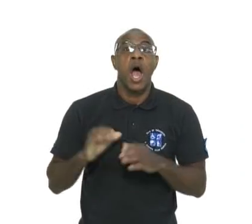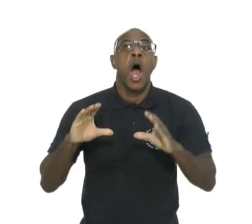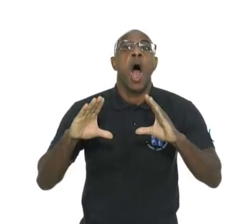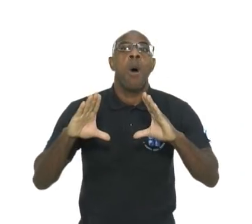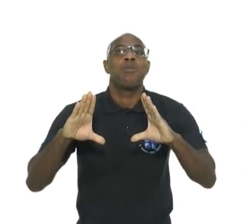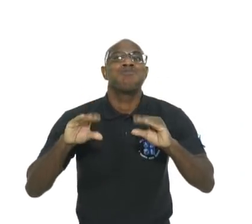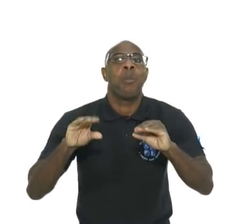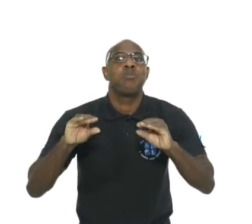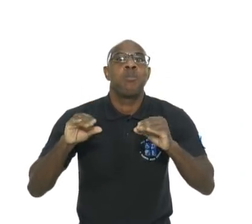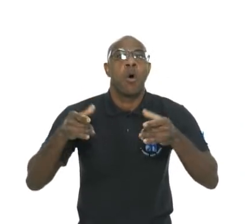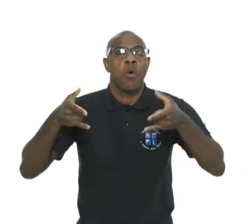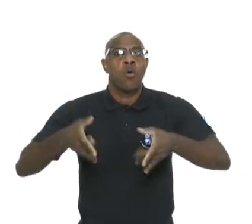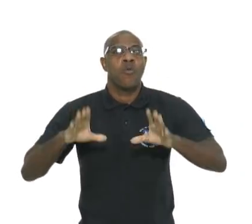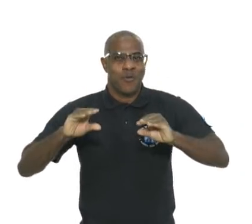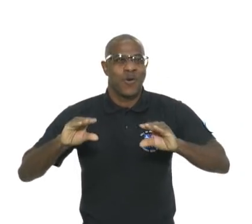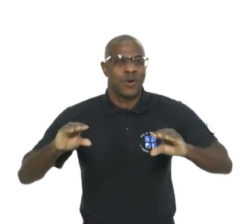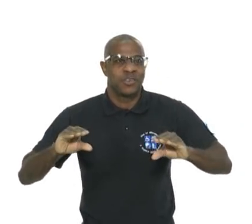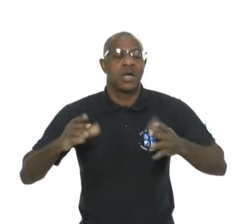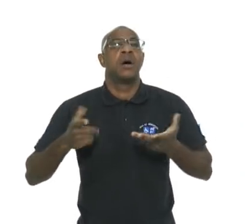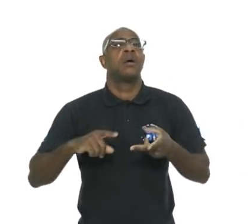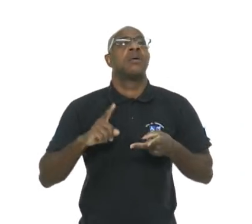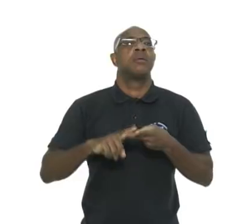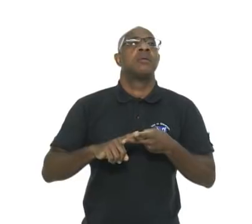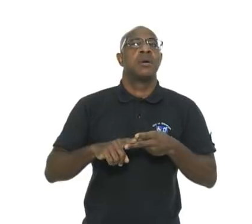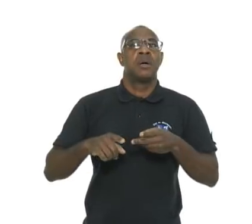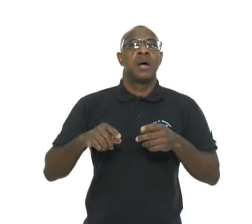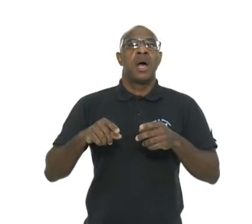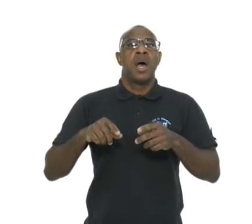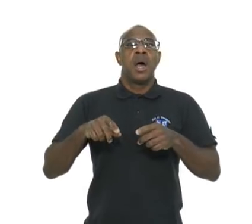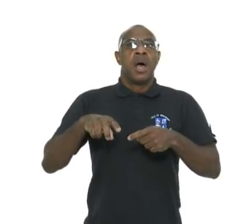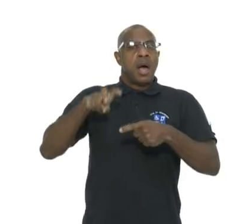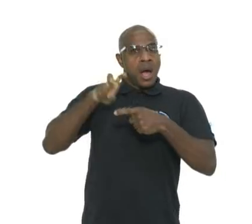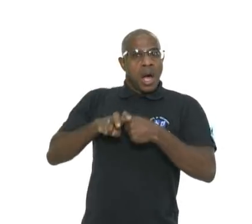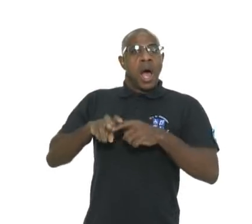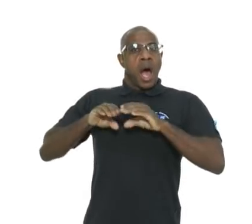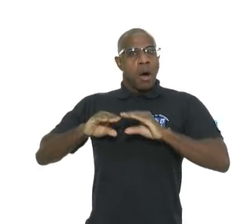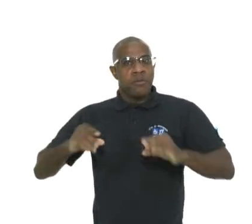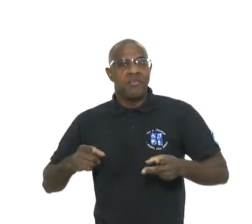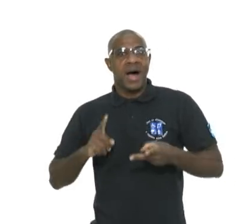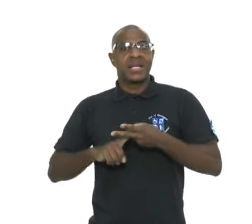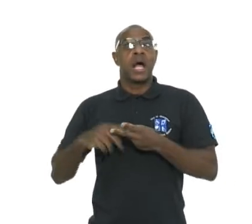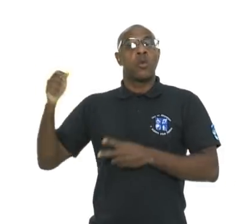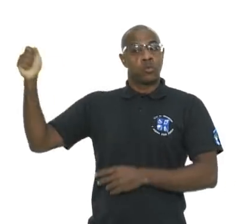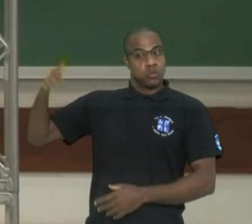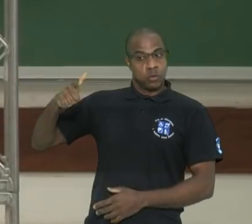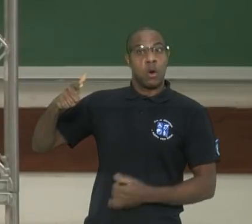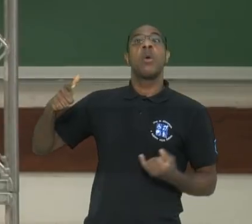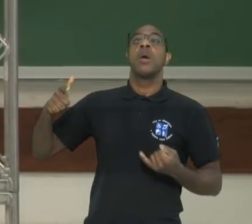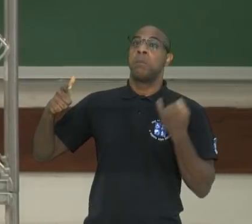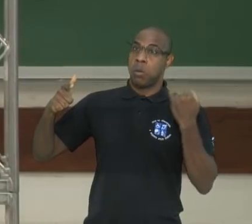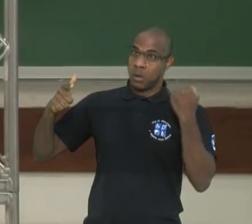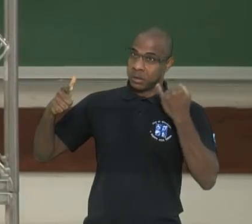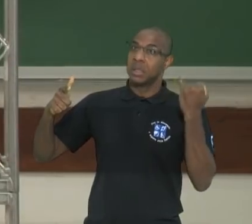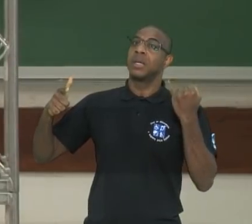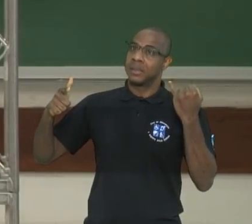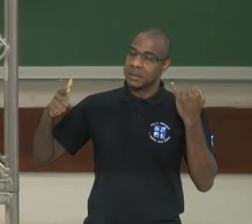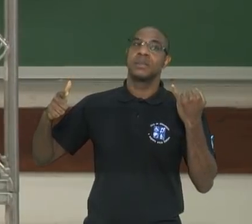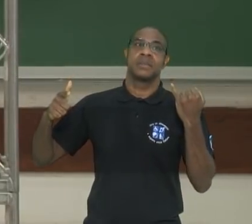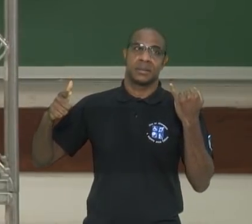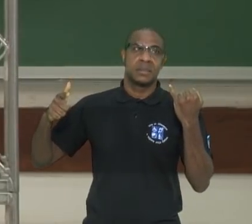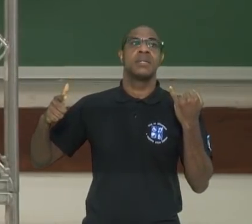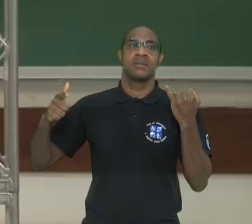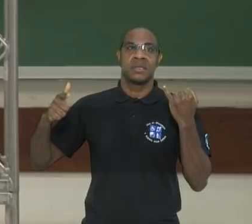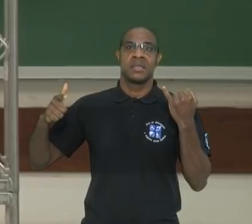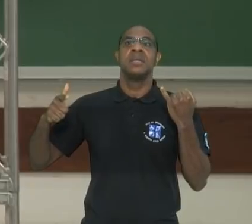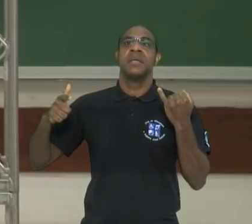colchões, almofadas, sofás para tomar um sol, porque também vai dar uma movimentada, vai tirar